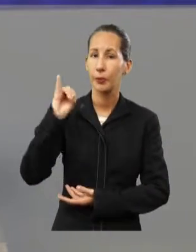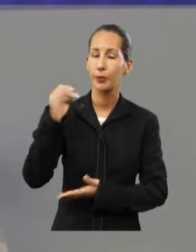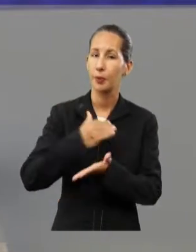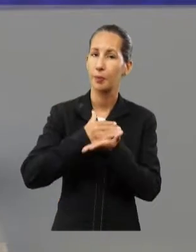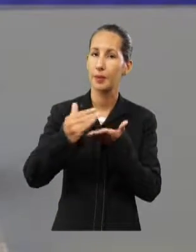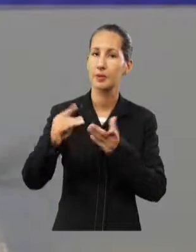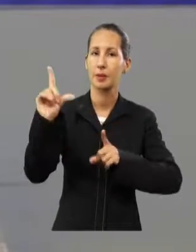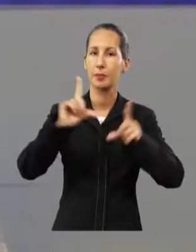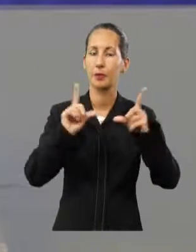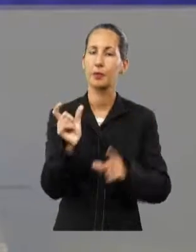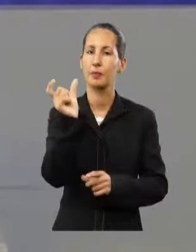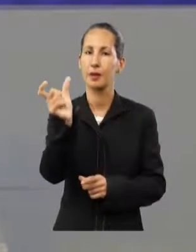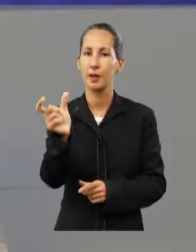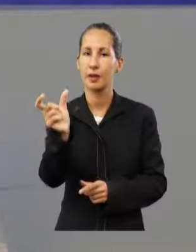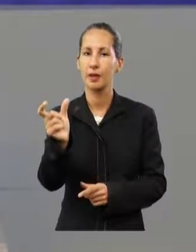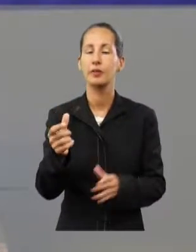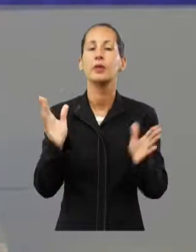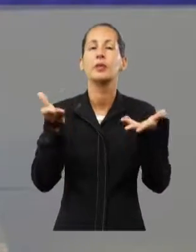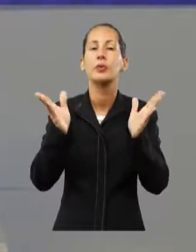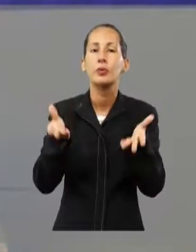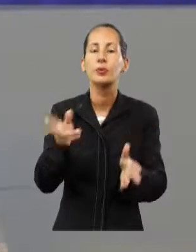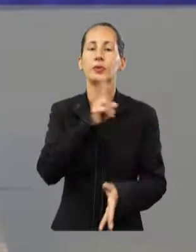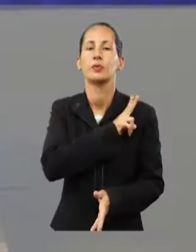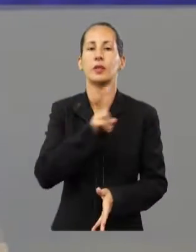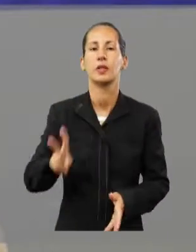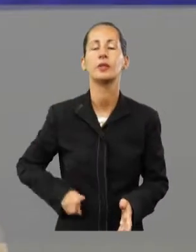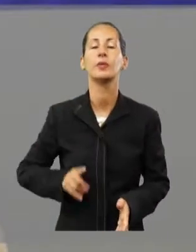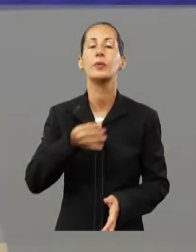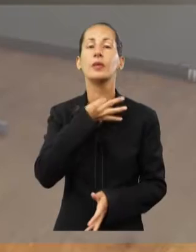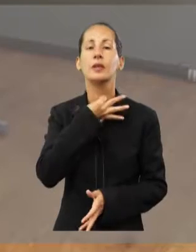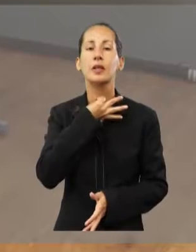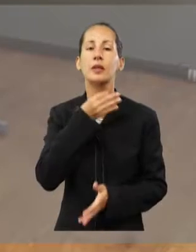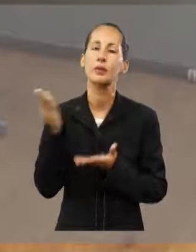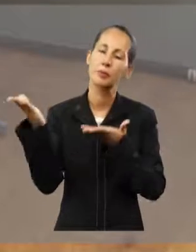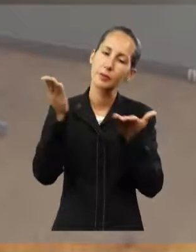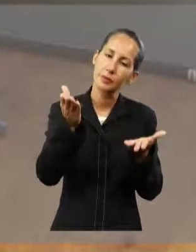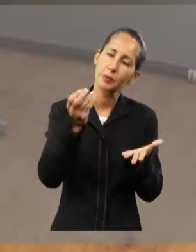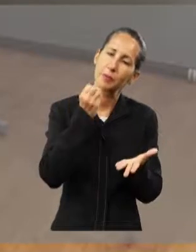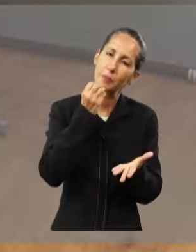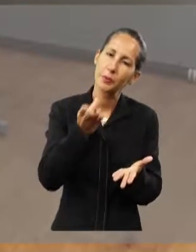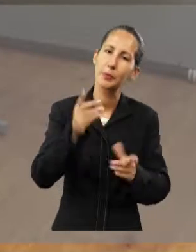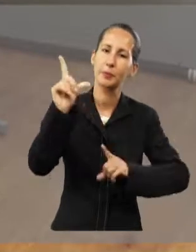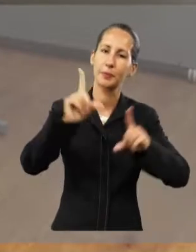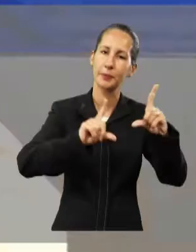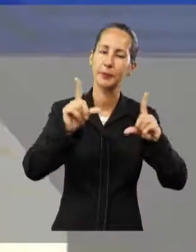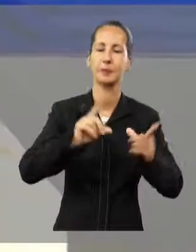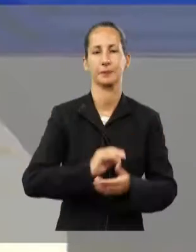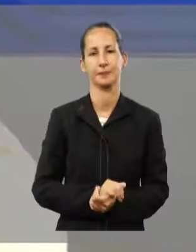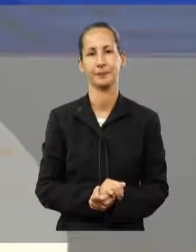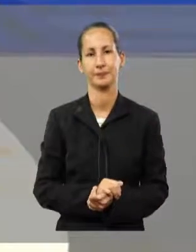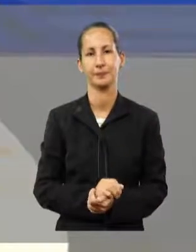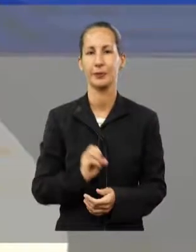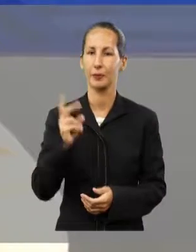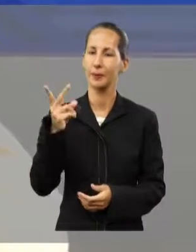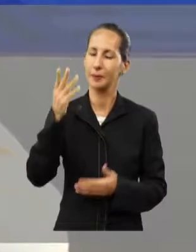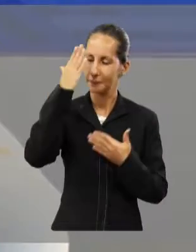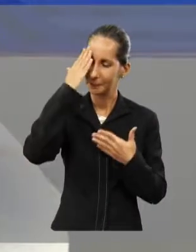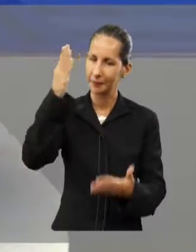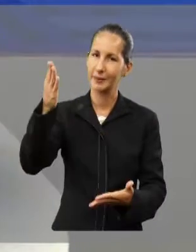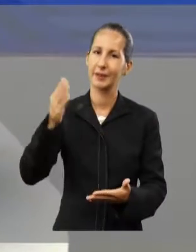Começa agora o programa com a palavra e na edição de hoje o vereador Dagô. Vereador, seja bem-vindo ao nosso programa. Ok, minha amiga